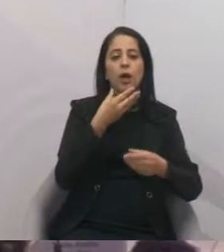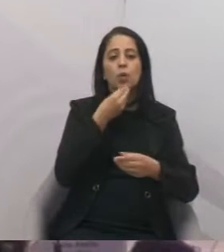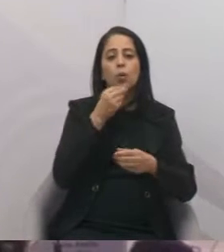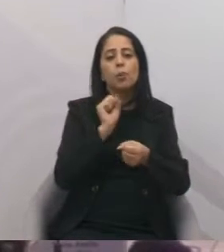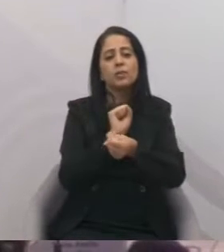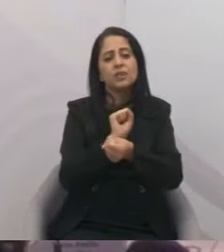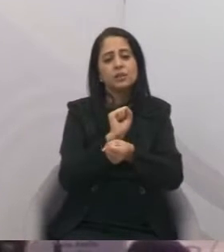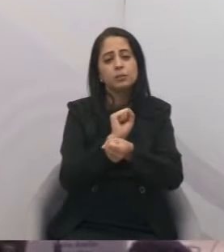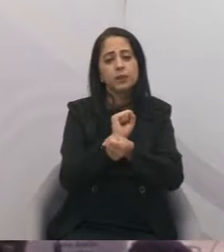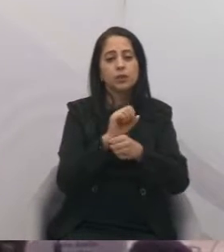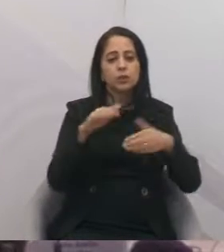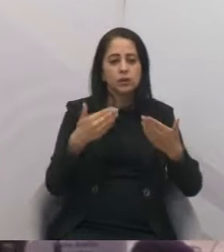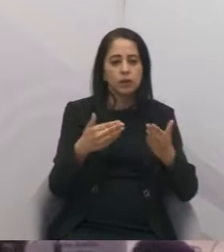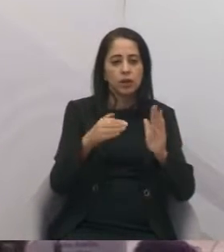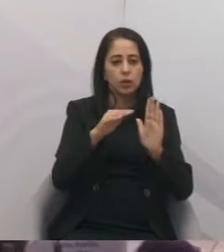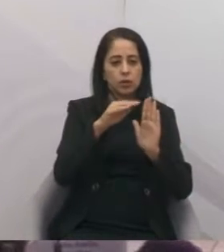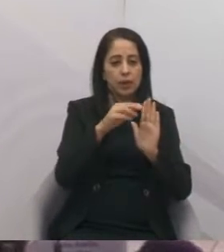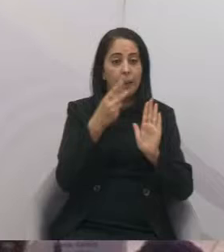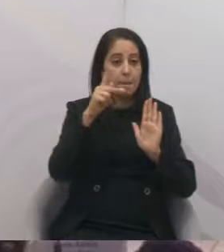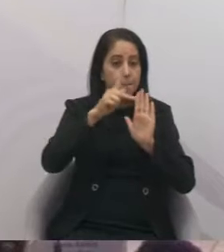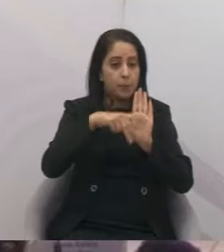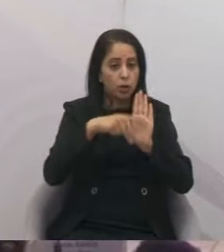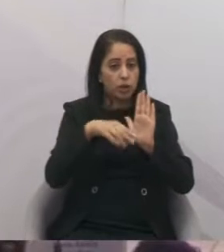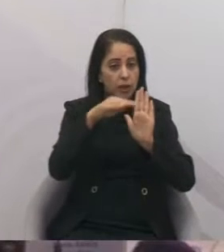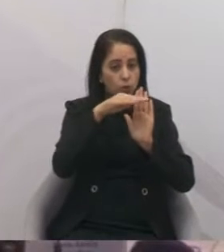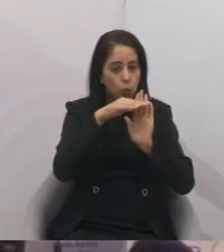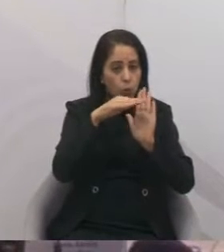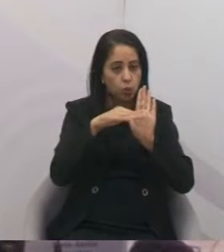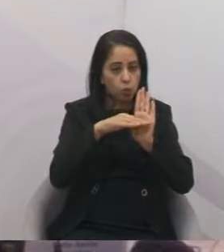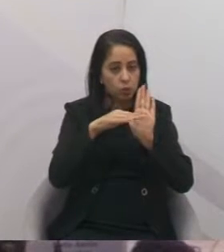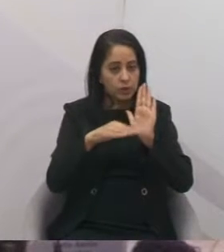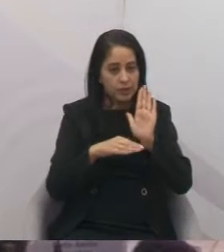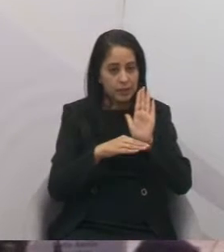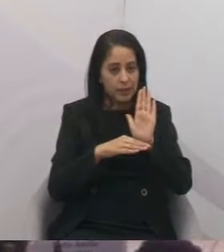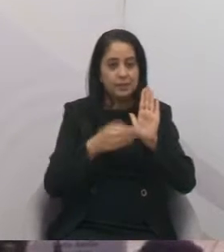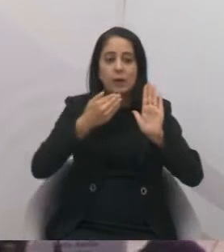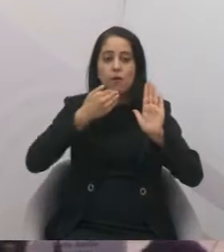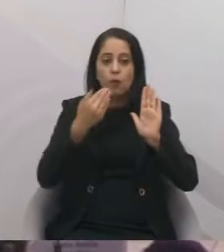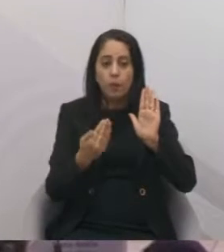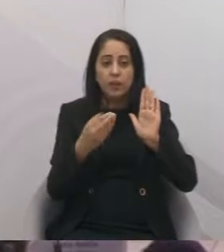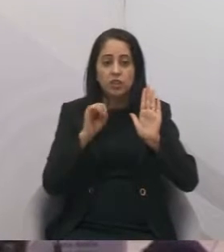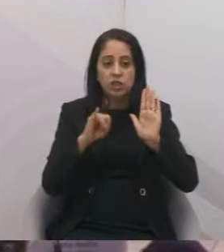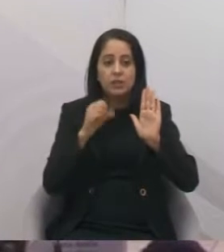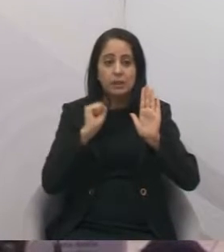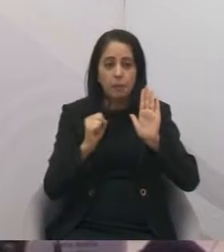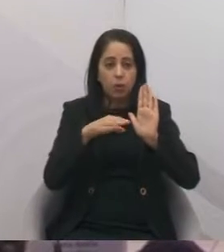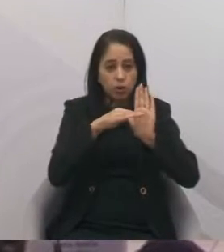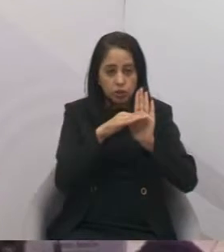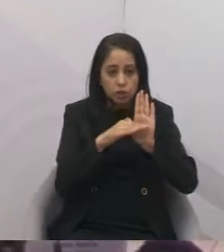gente gostaria de inverter. E aí eu pergunto aos nobres vereadores se não há objeção.